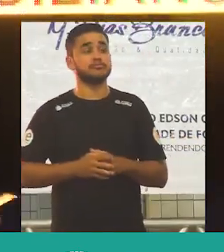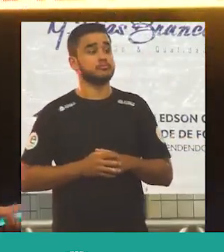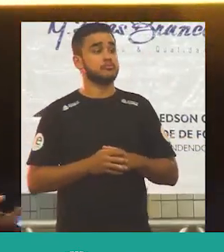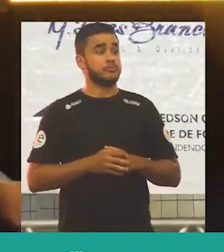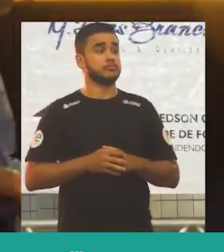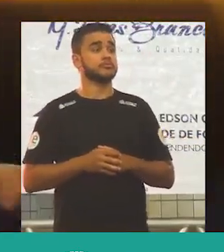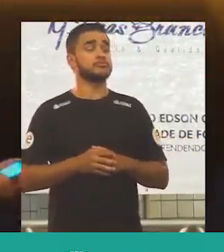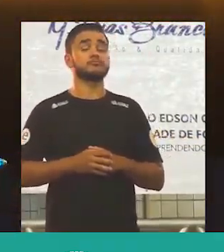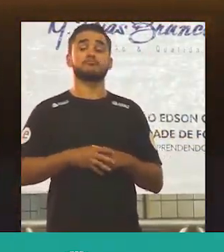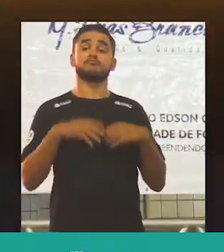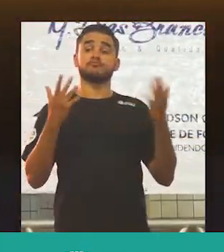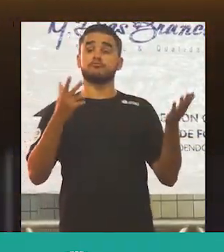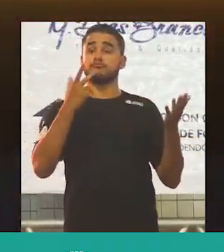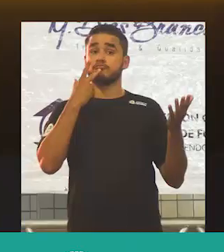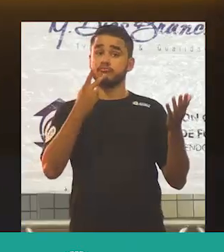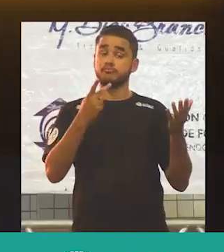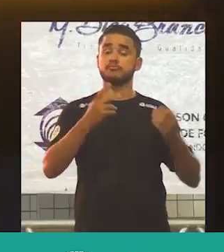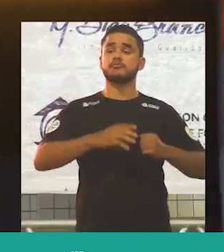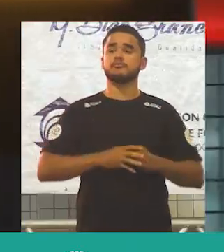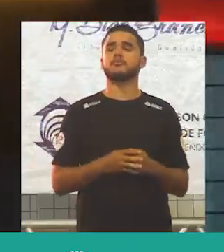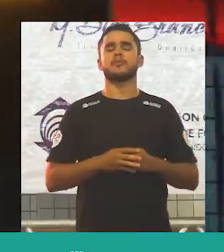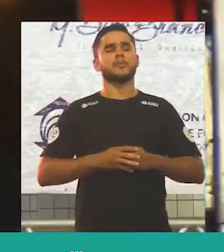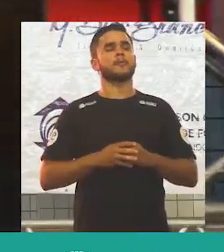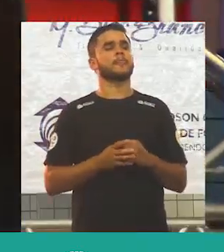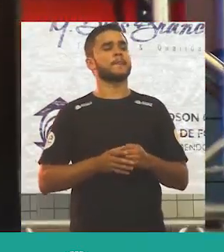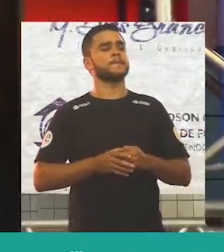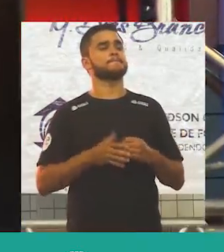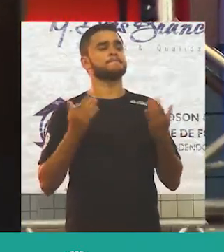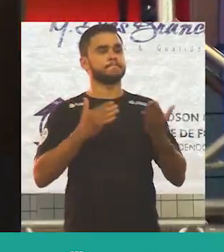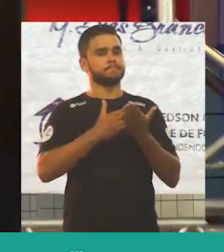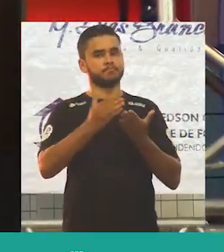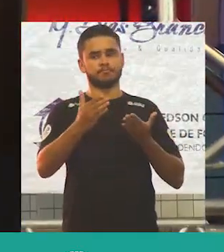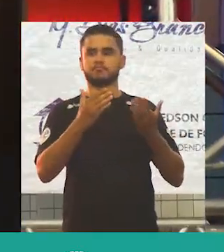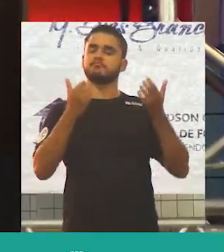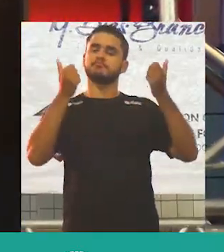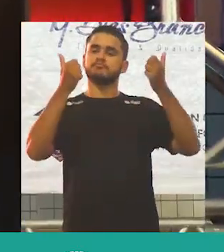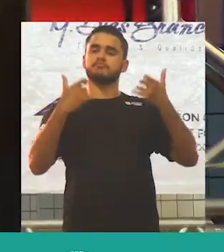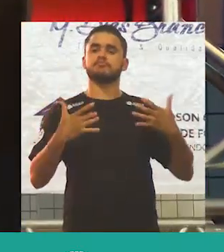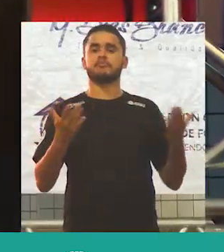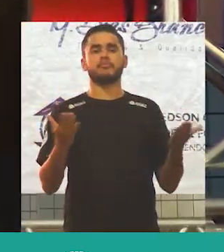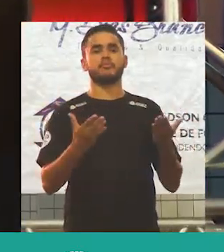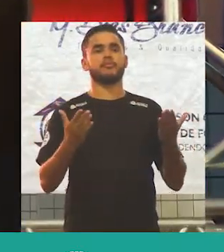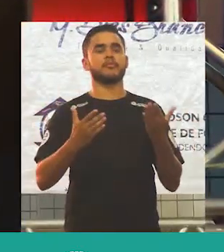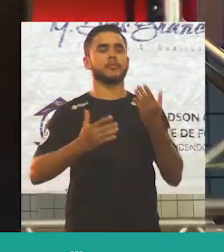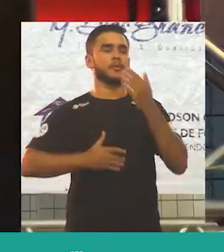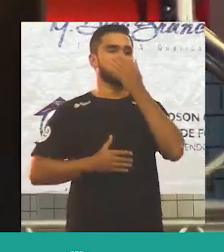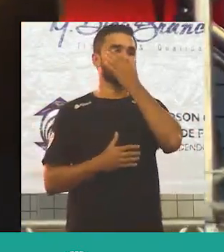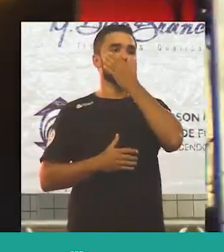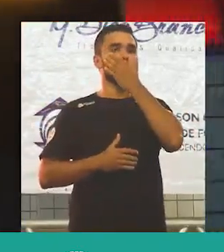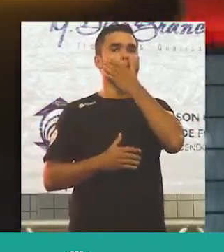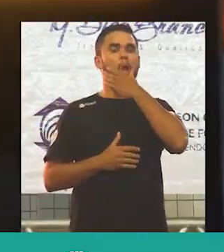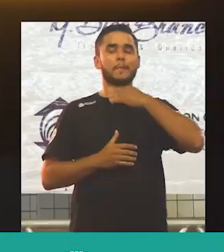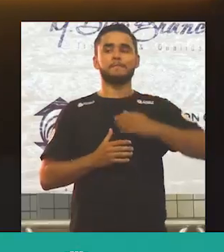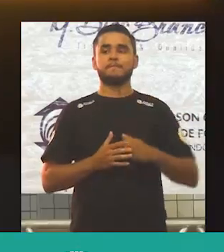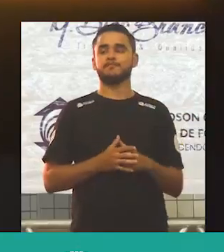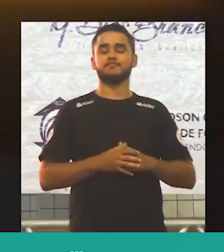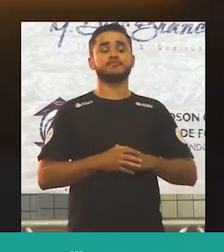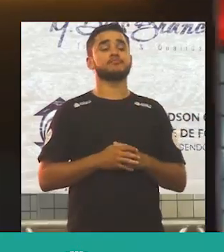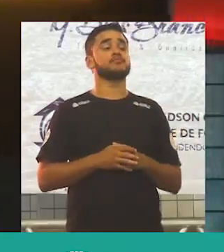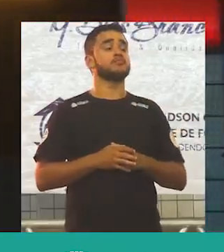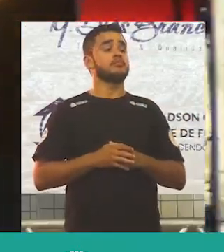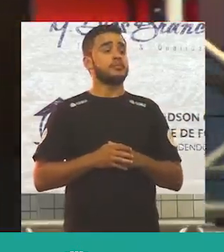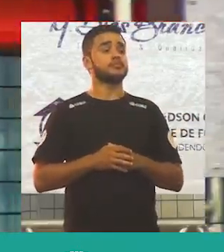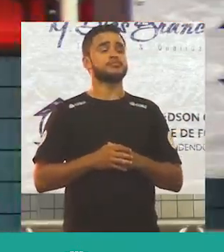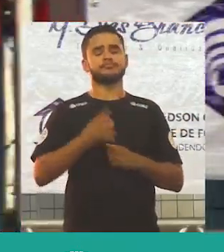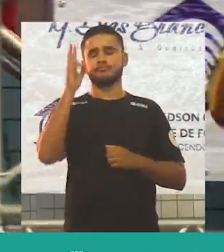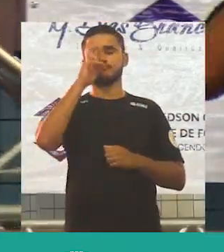Então, dessa forma, a gente vai começar o nosso processo falando